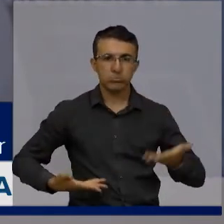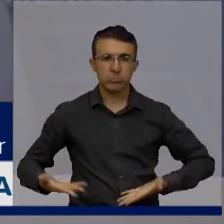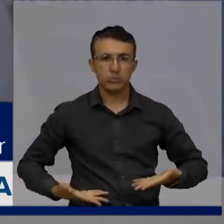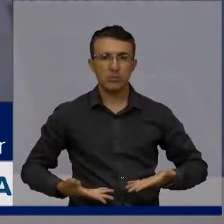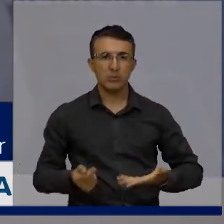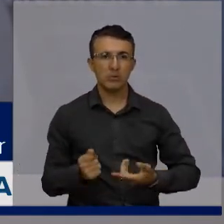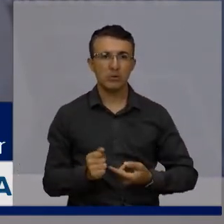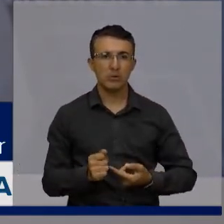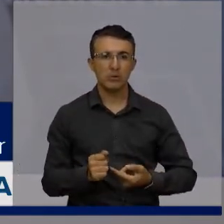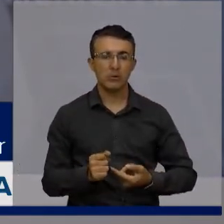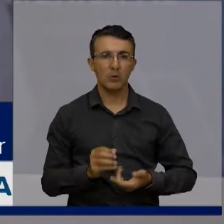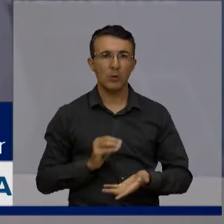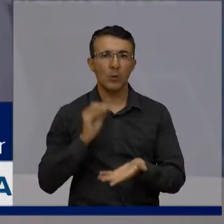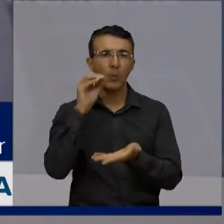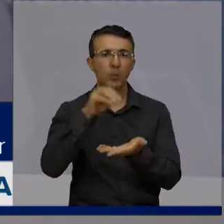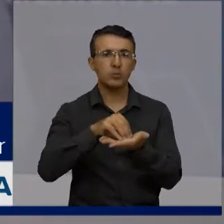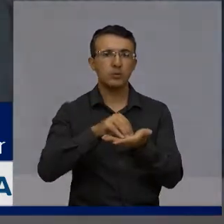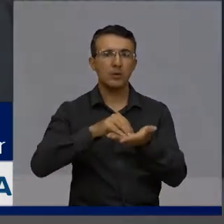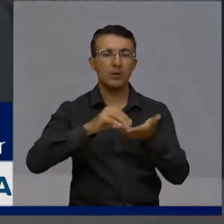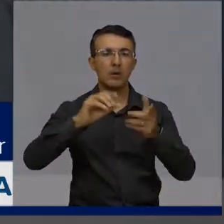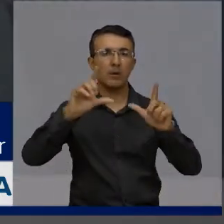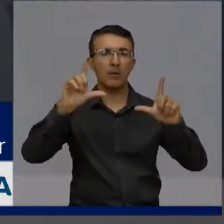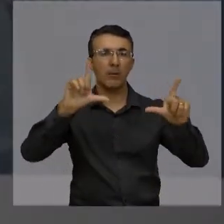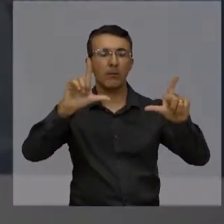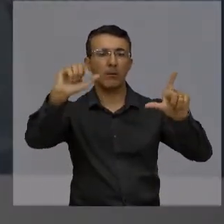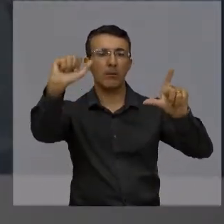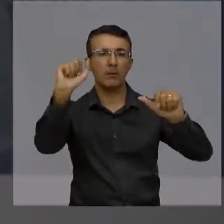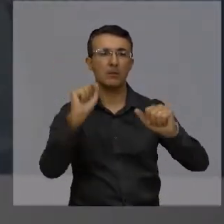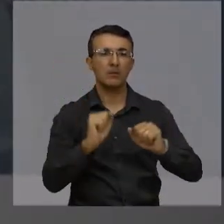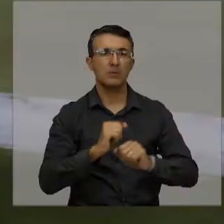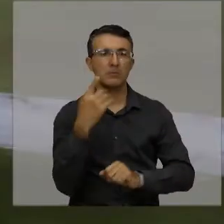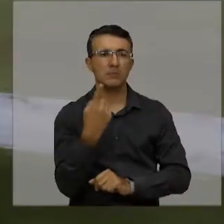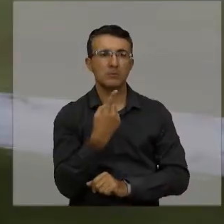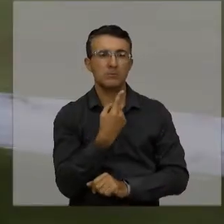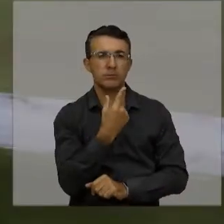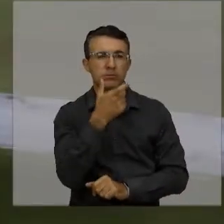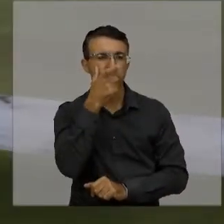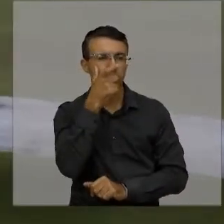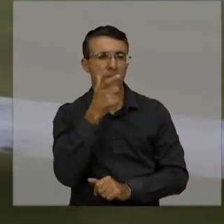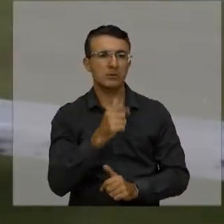esse vídeo, que vale muito a pena para todos nós.